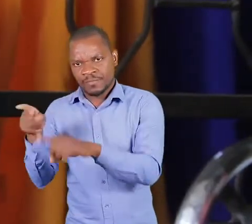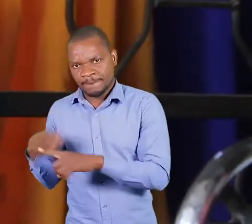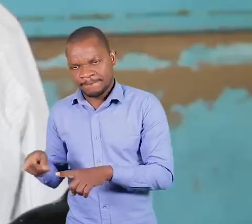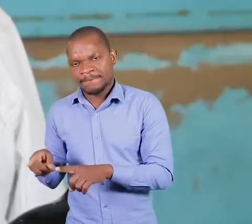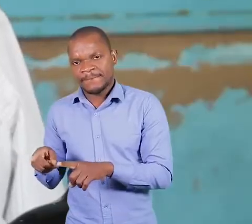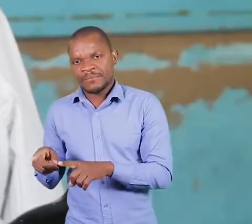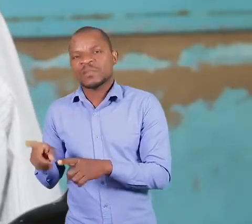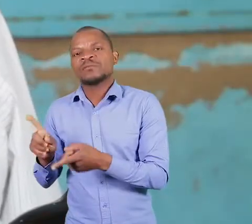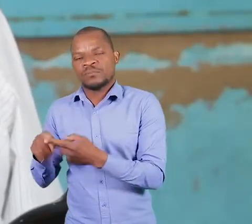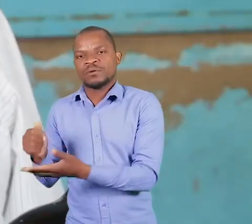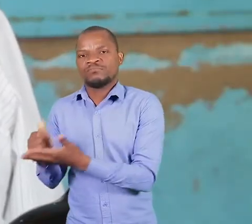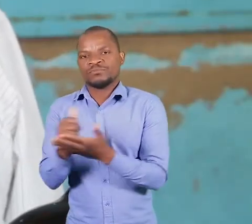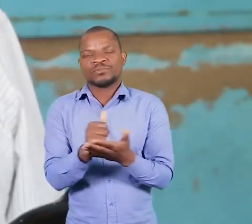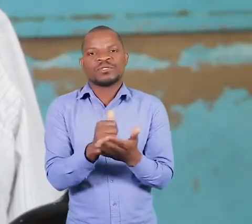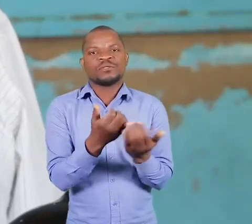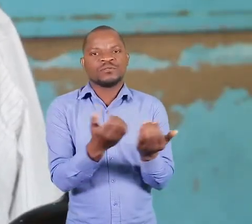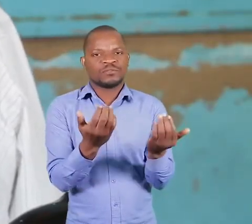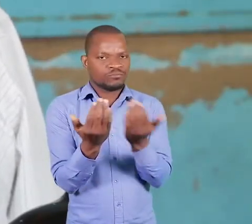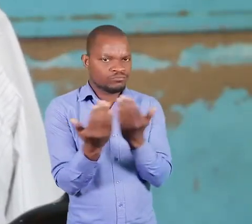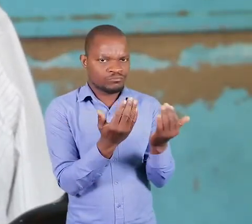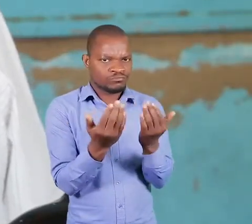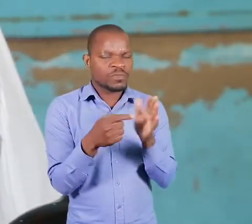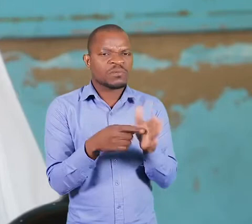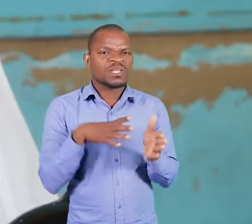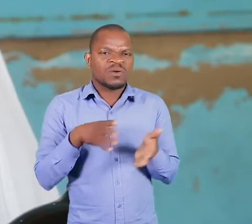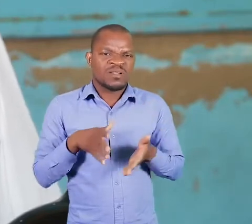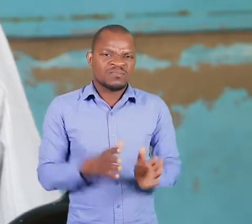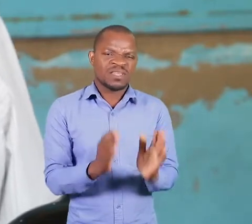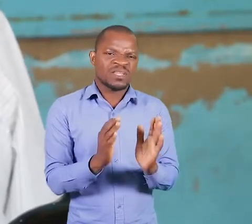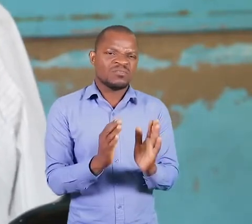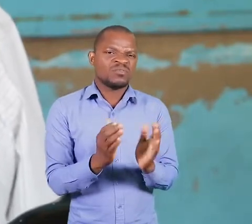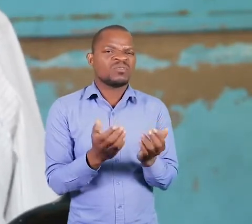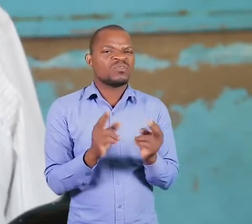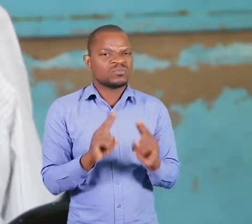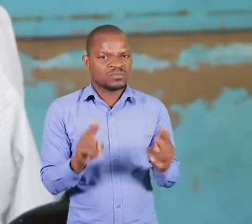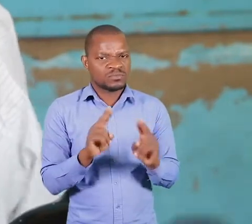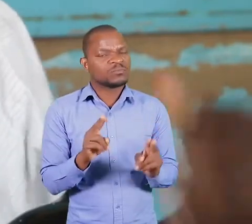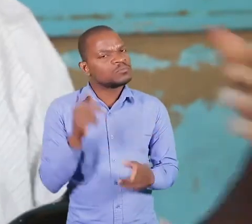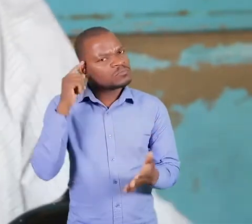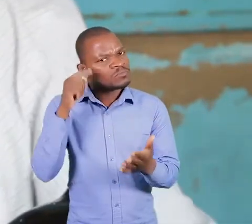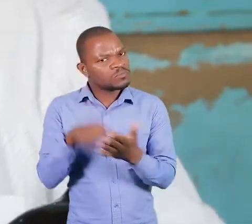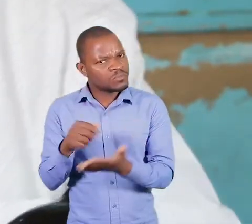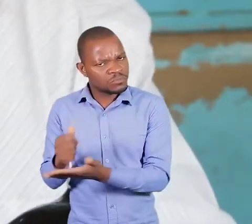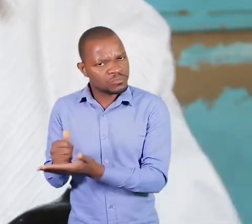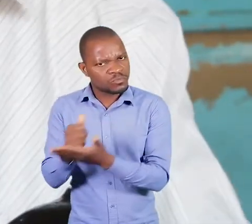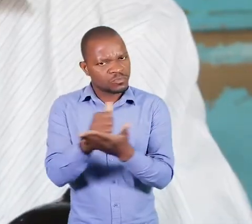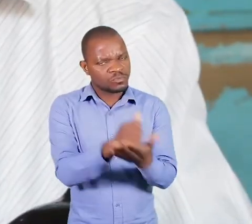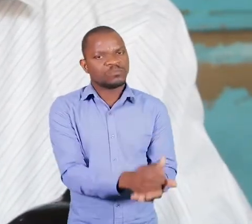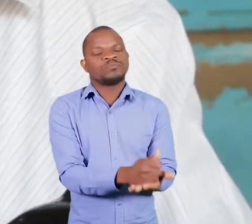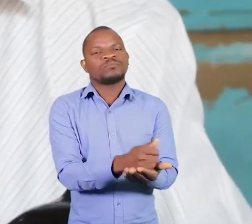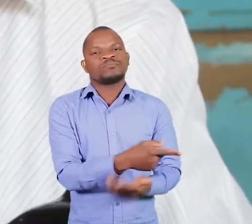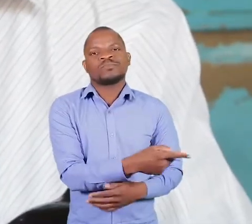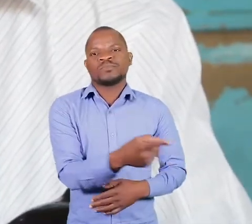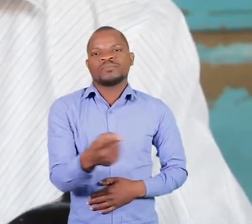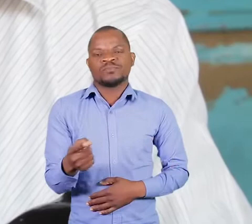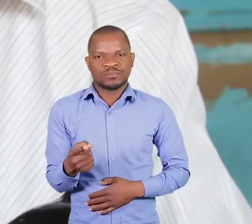e fazer estudar as crianças. Ainda tem crianças pequenitas ou netos, como não. Então, consegue aliviar